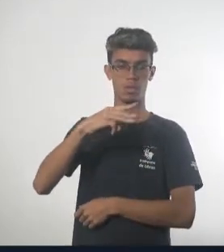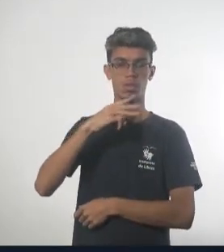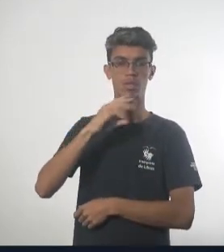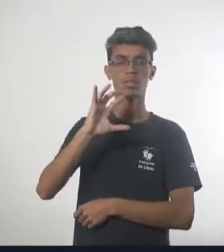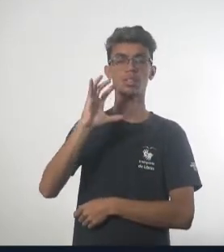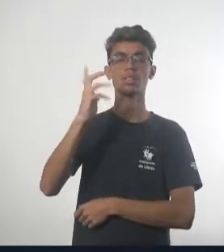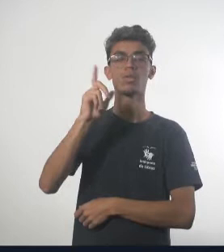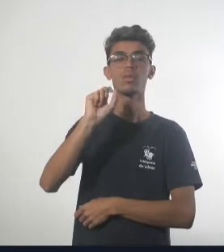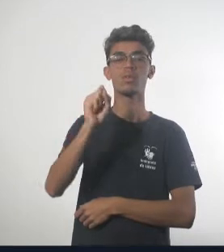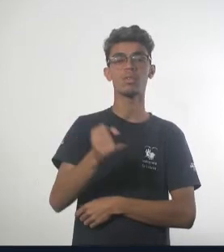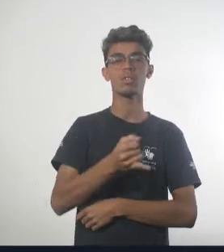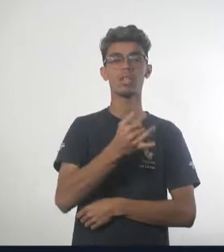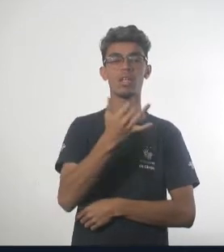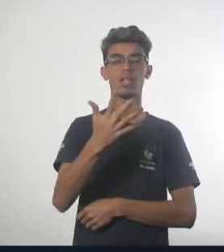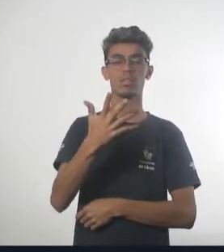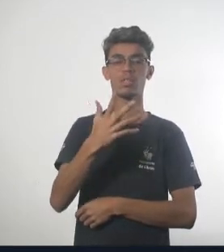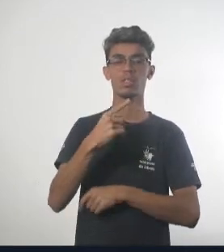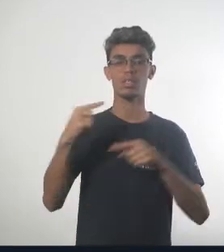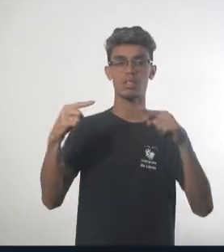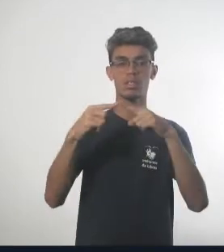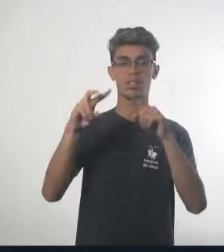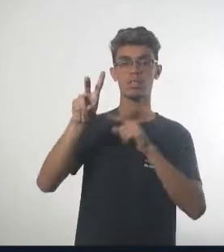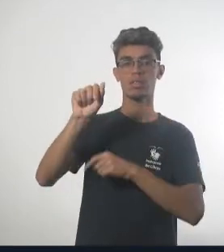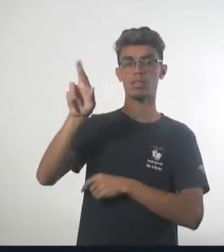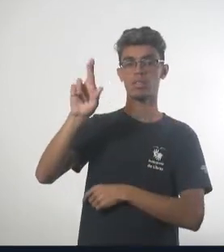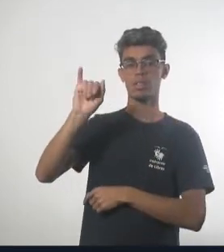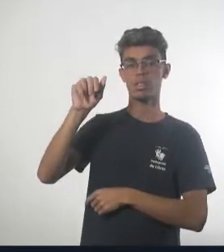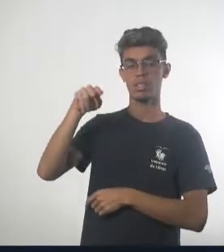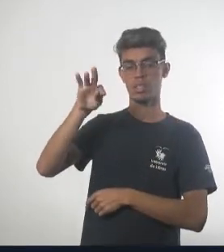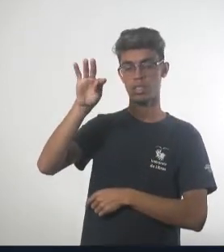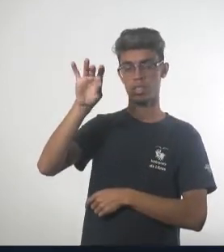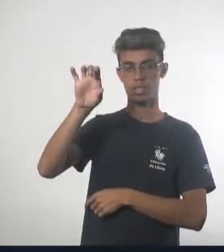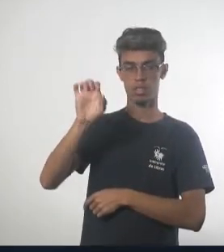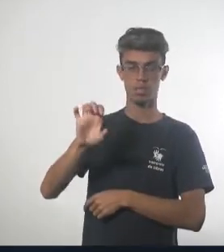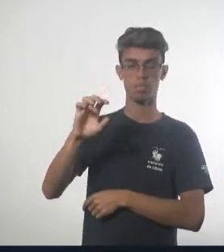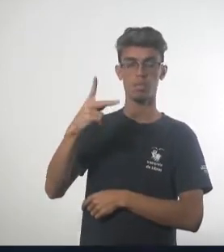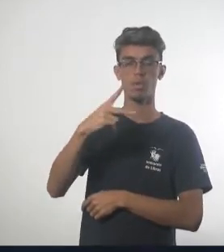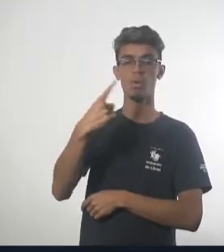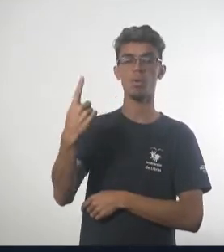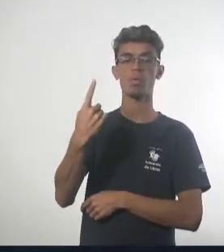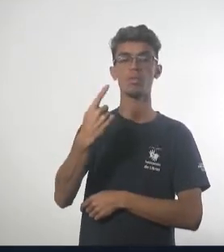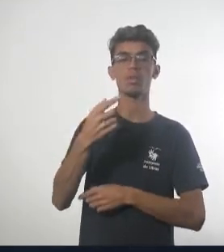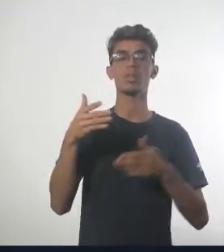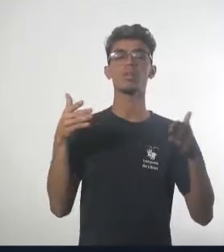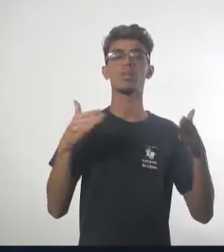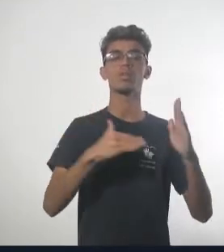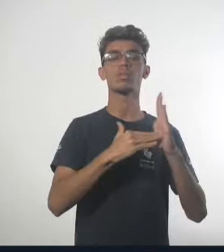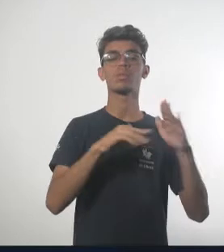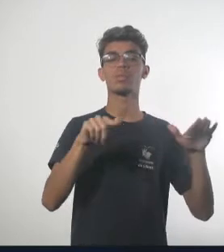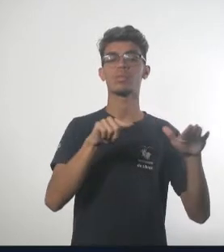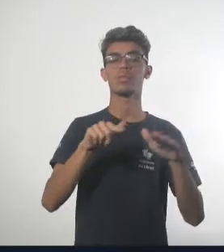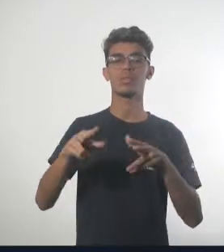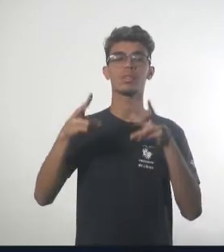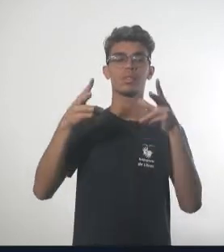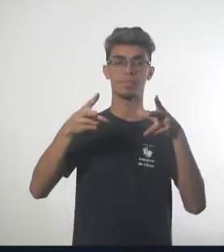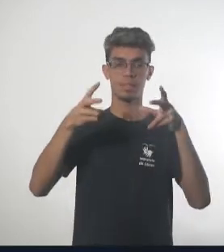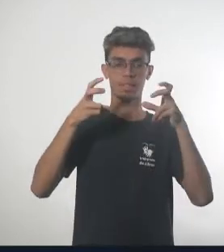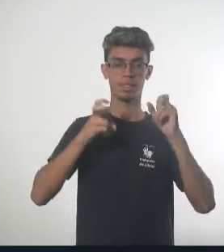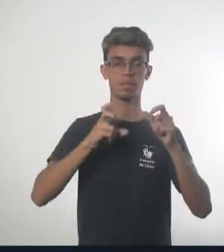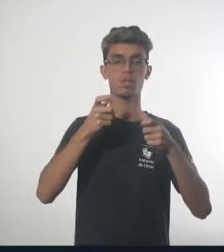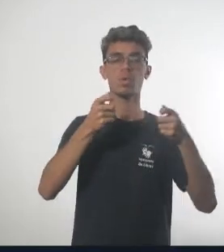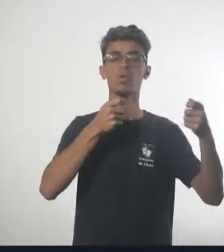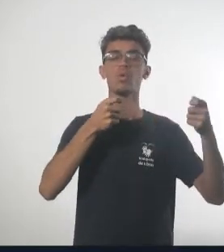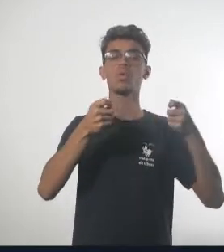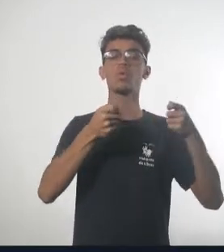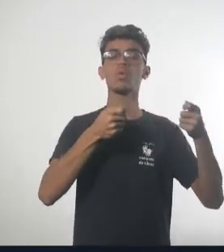pico relacionado à variante gama, a variante P1. Mas agora, nas últimas semanas, a gente percebe também um cenário de